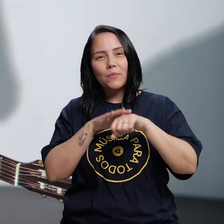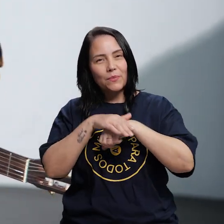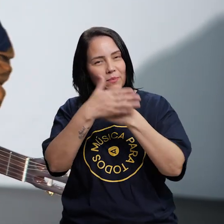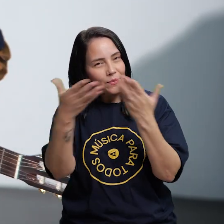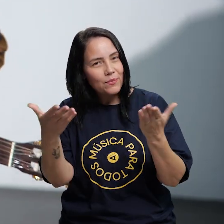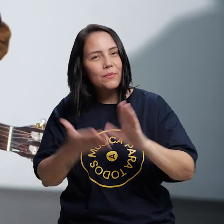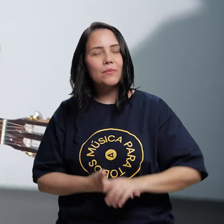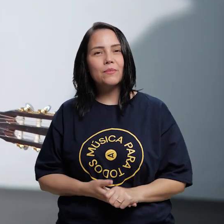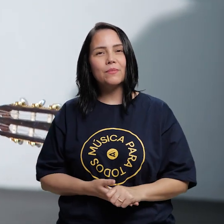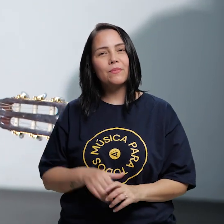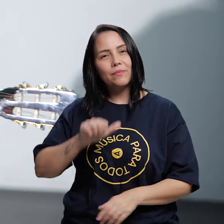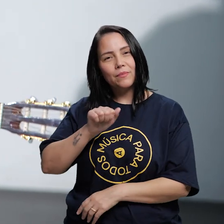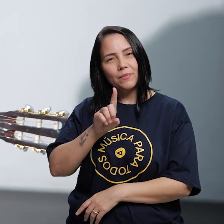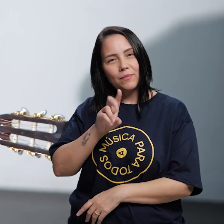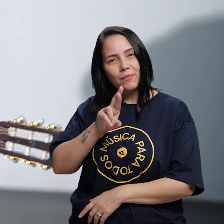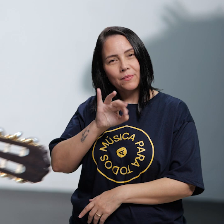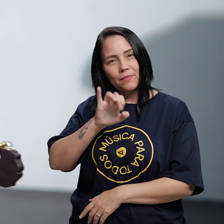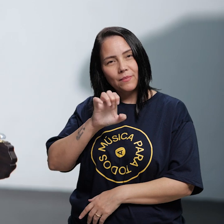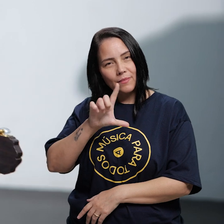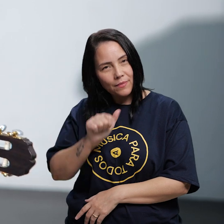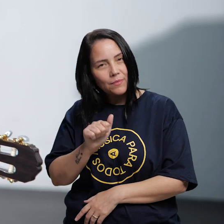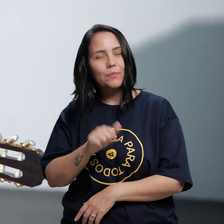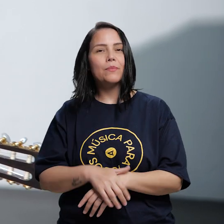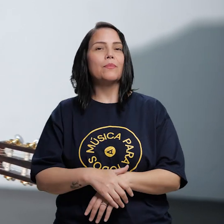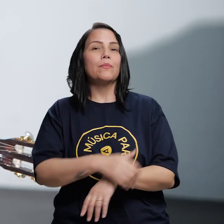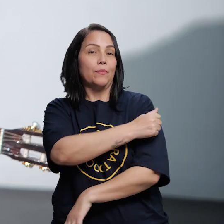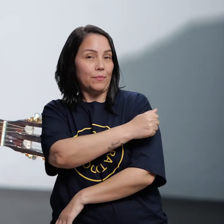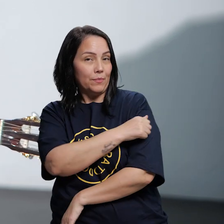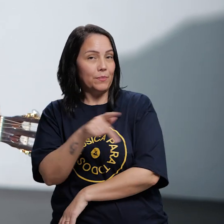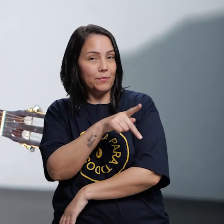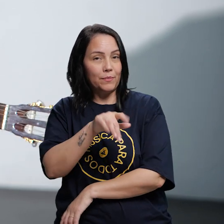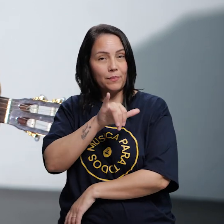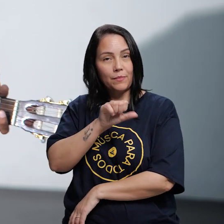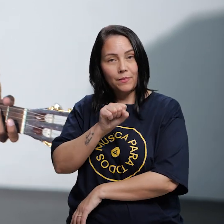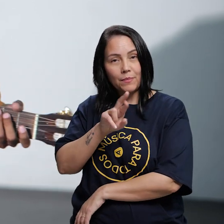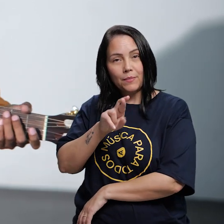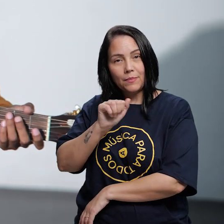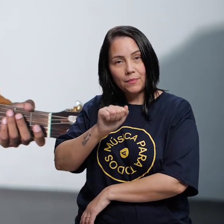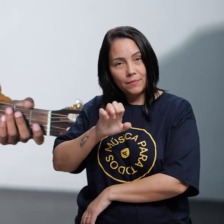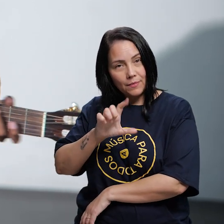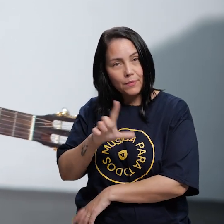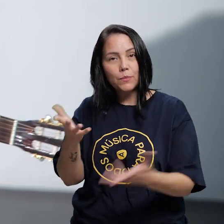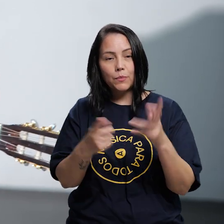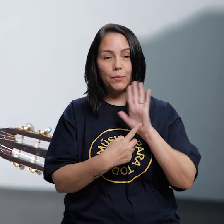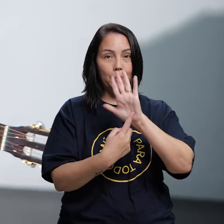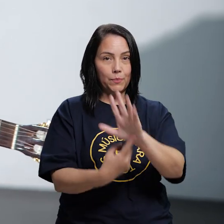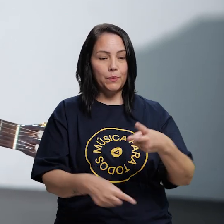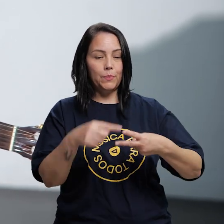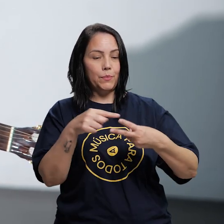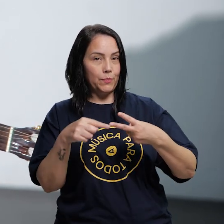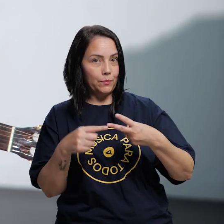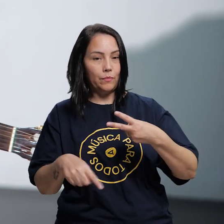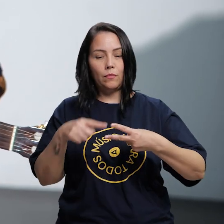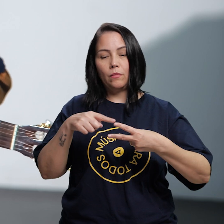Boa noite. Eu sou o Adriel, sou aluno do professor Israel, e hoje eu vou apresentar duas peças.